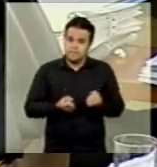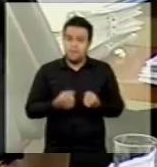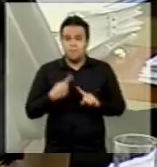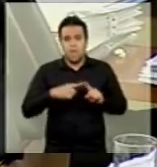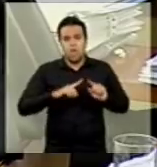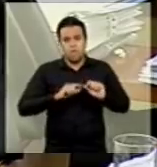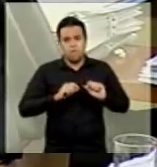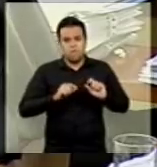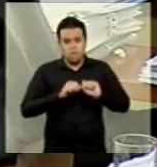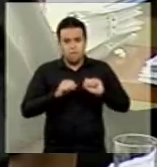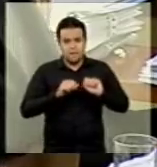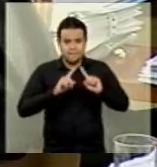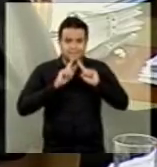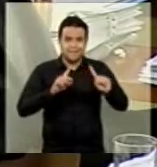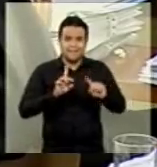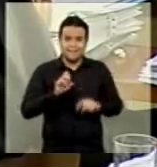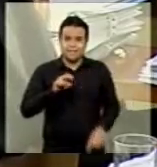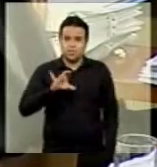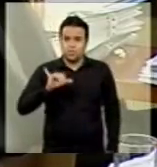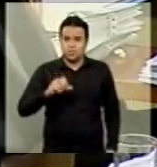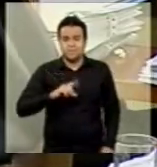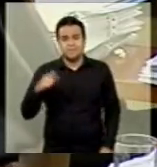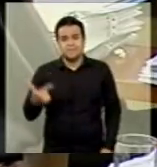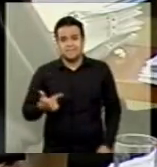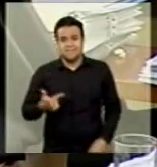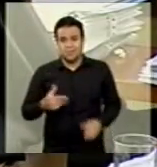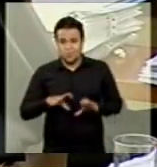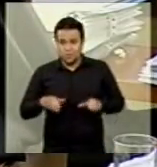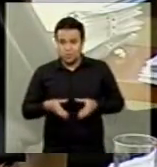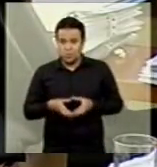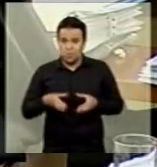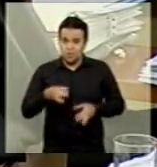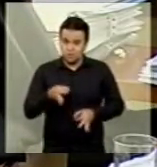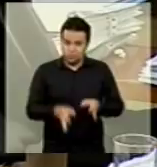à turma, à segunda turma, para julgamento.